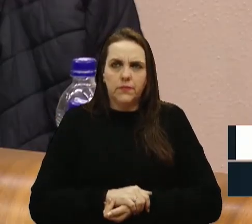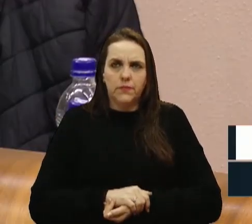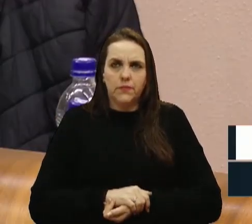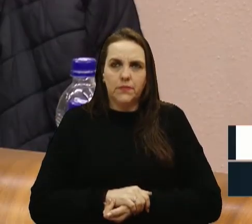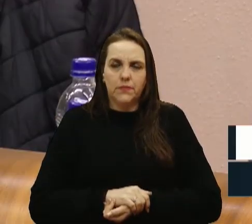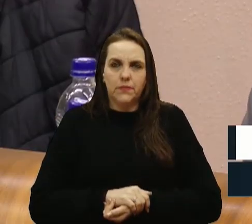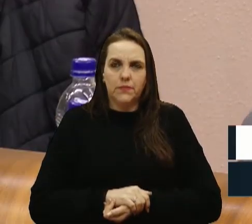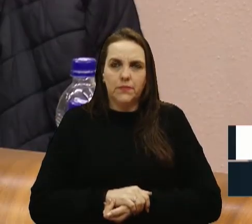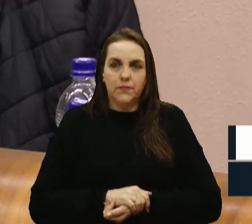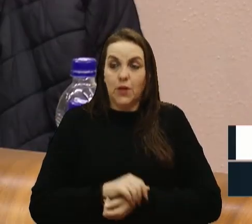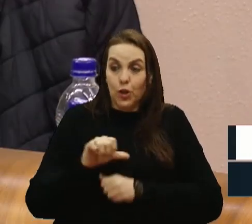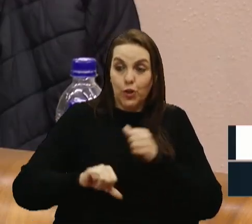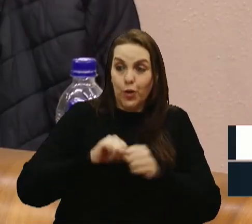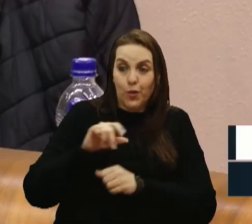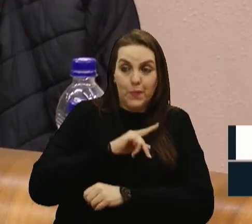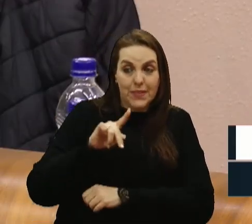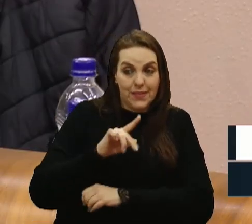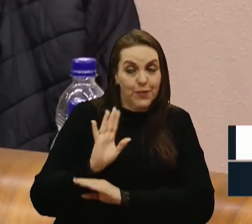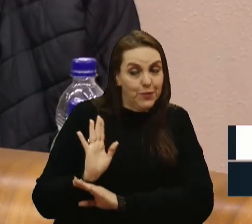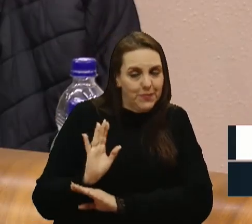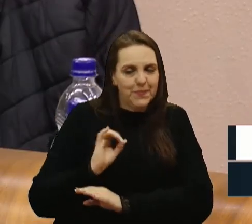aqui.